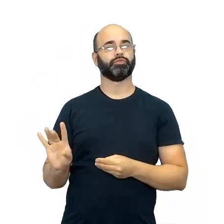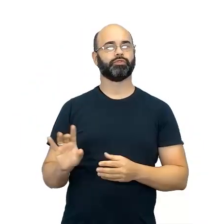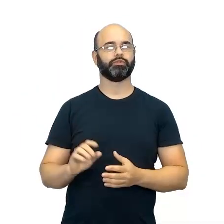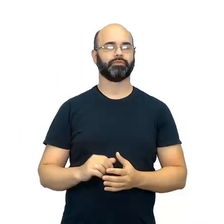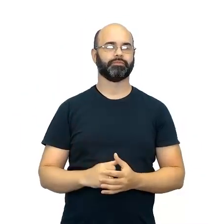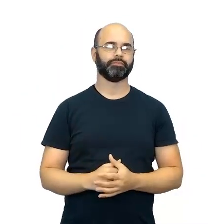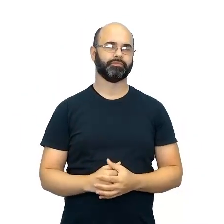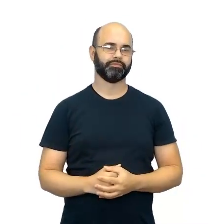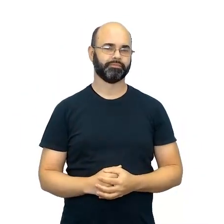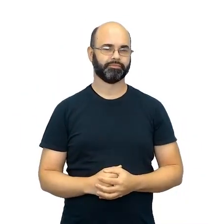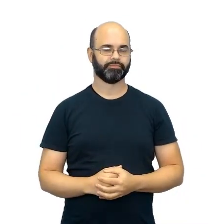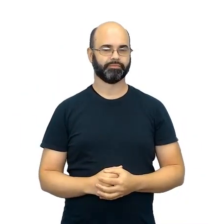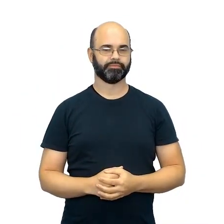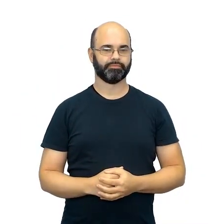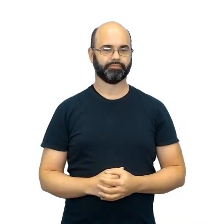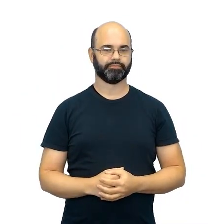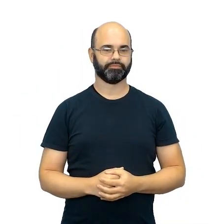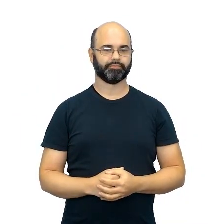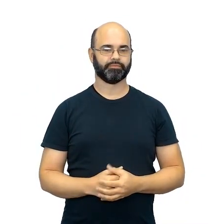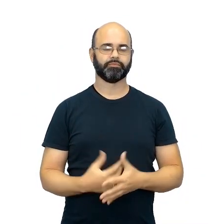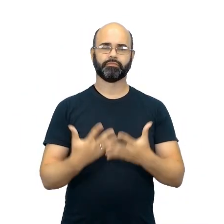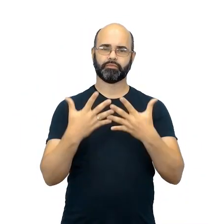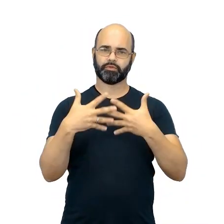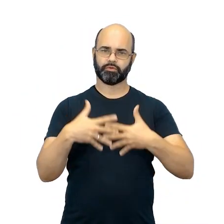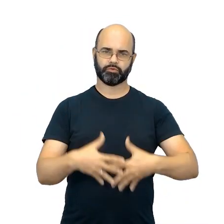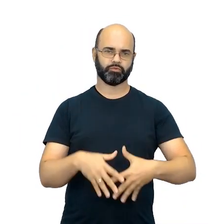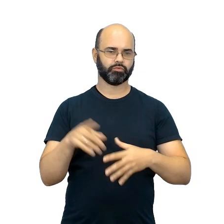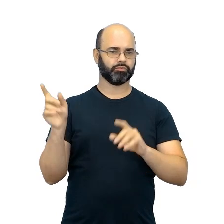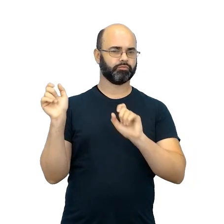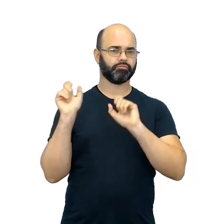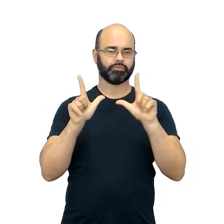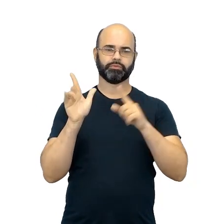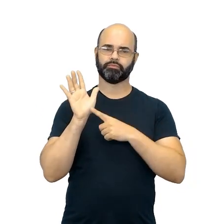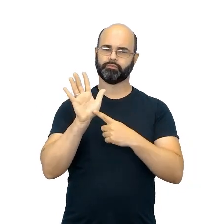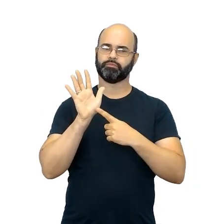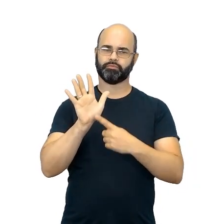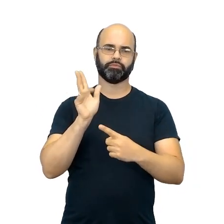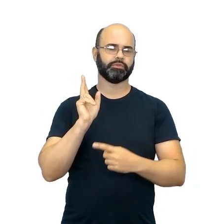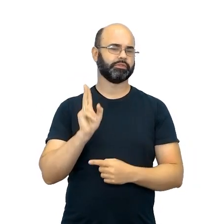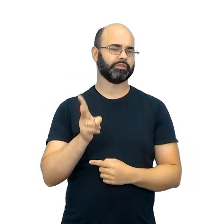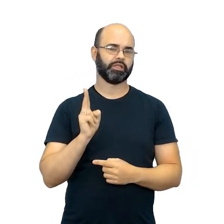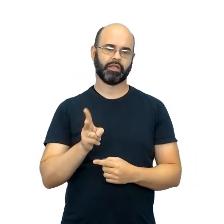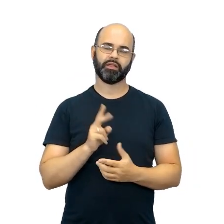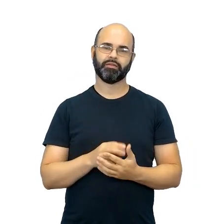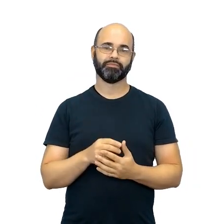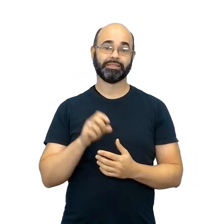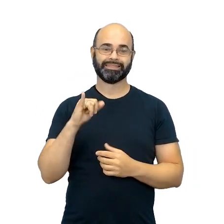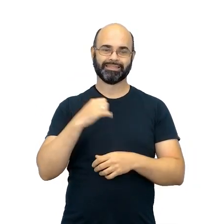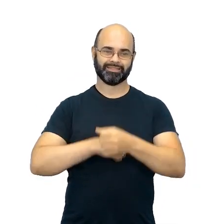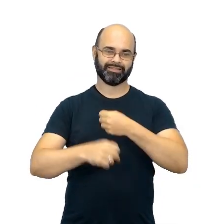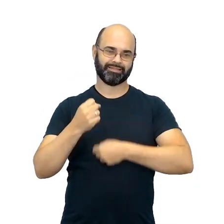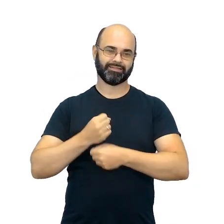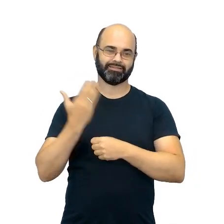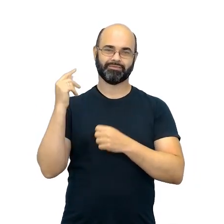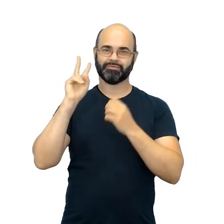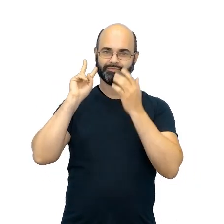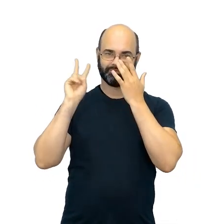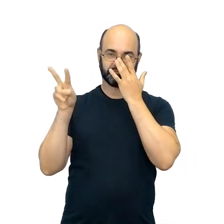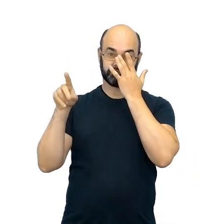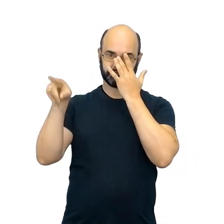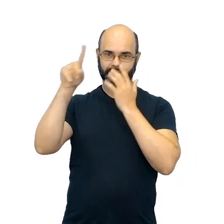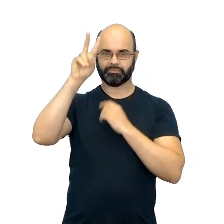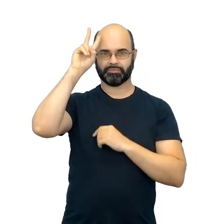Essa estrutura, então, né, sempre está presente nas nossas formações. Quem nos acompanhava no ano passado deve certamente se lembrar